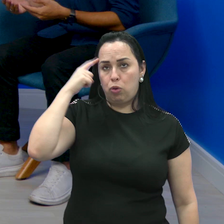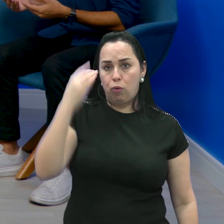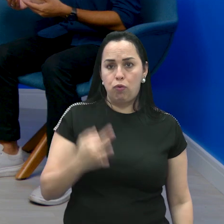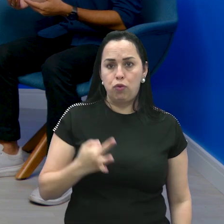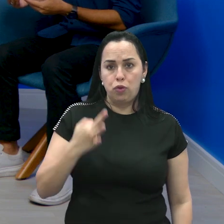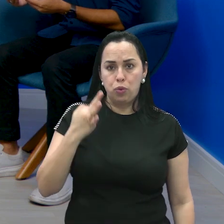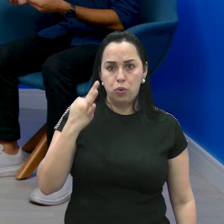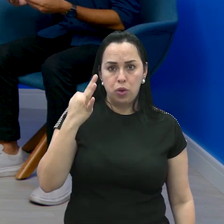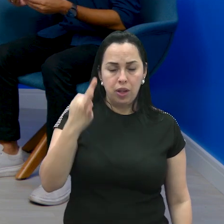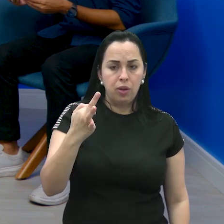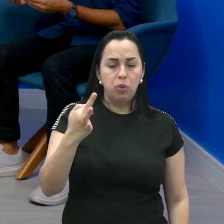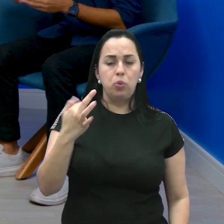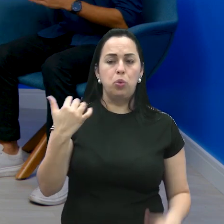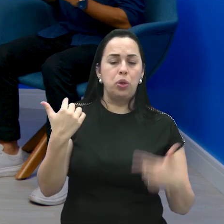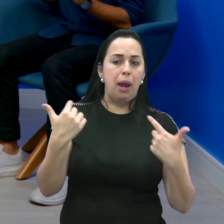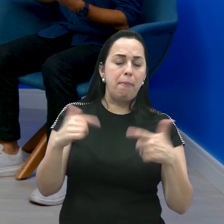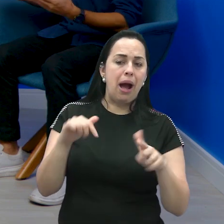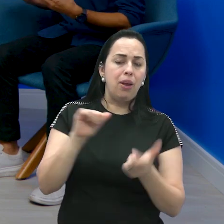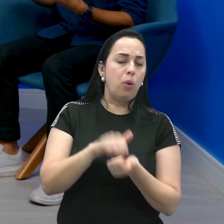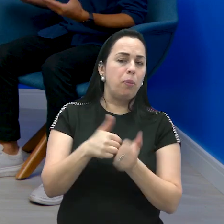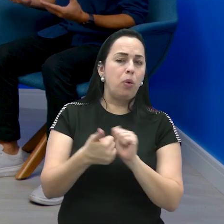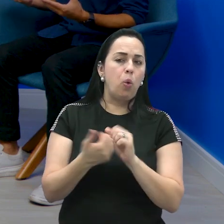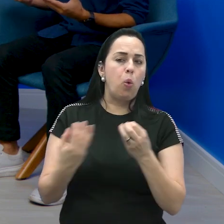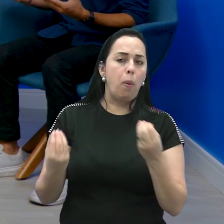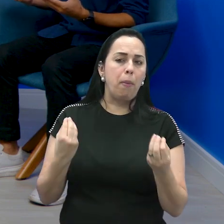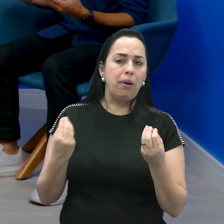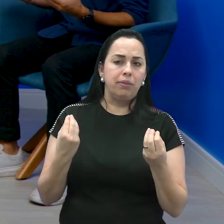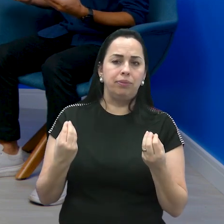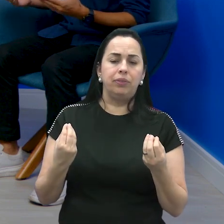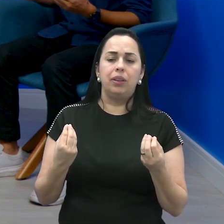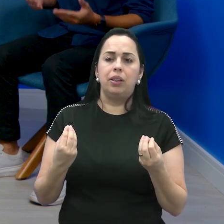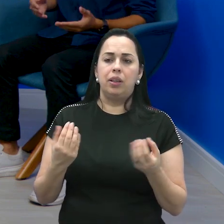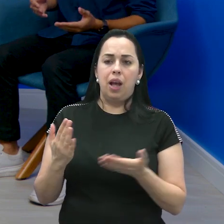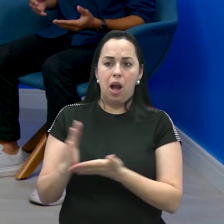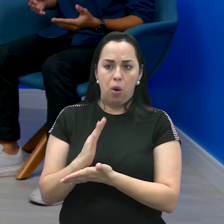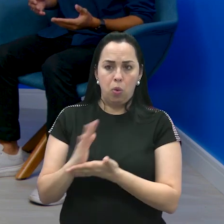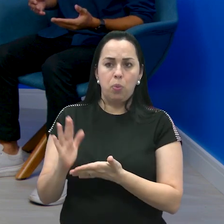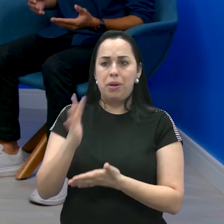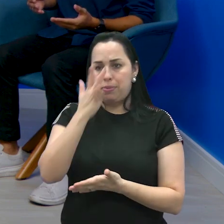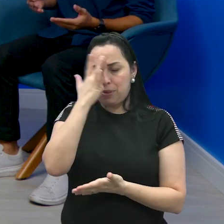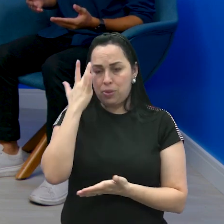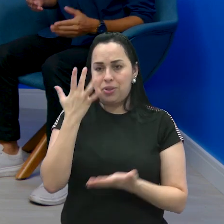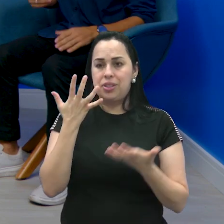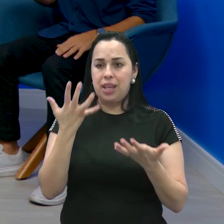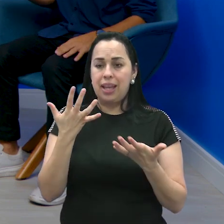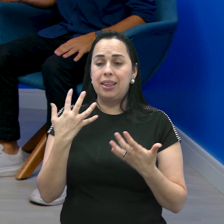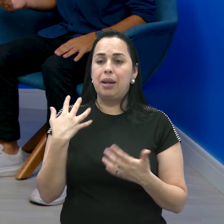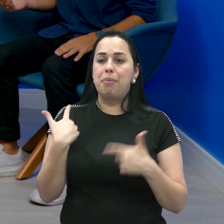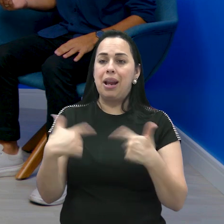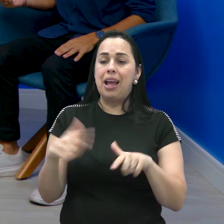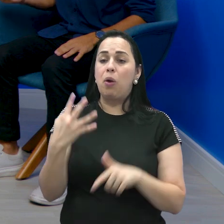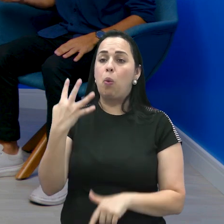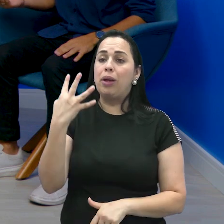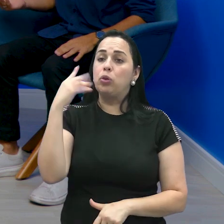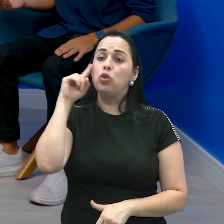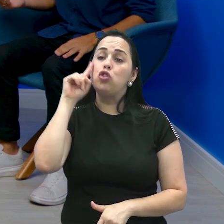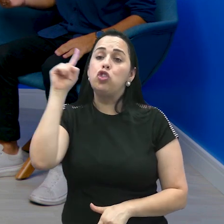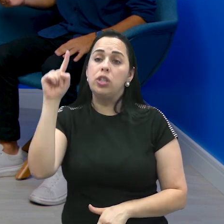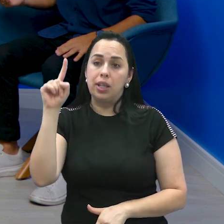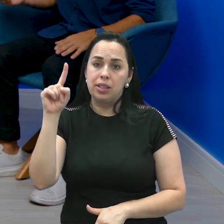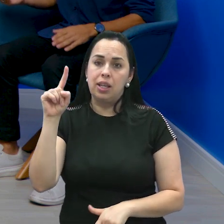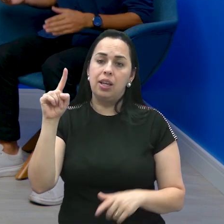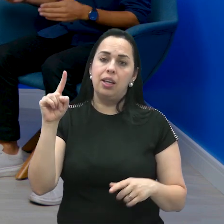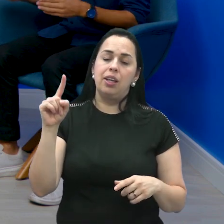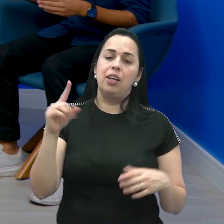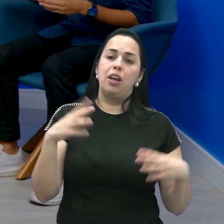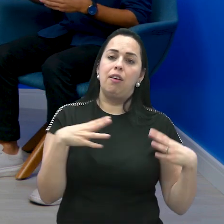do trabalho, de como vai funcionar essa dinâmica trabalhista, muitas pessoas pedem pela jornada de 4 dias trabalhados.